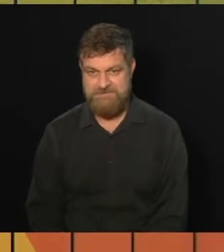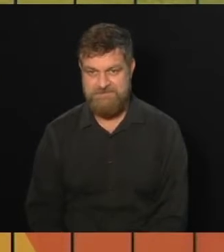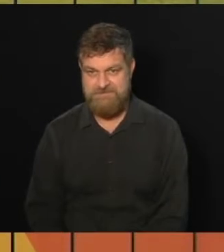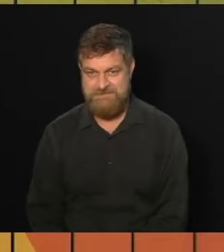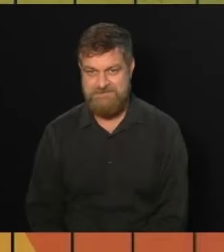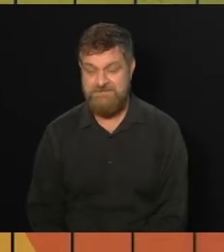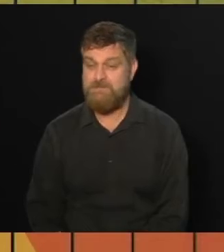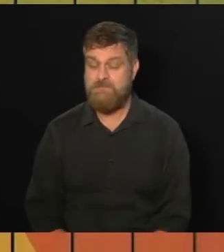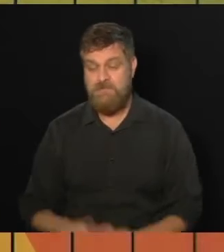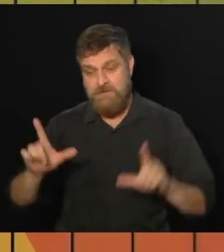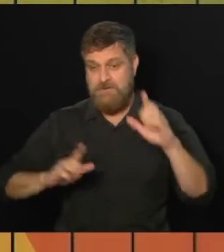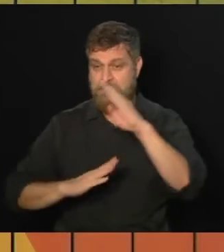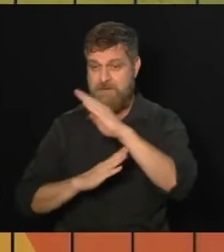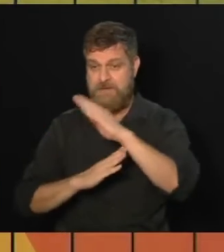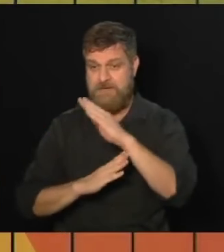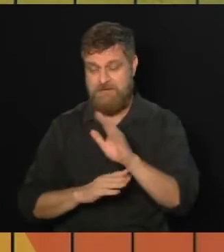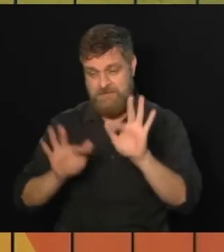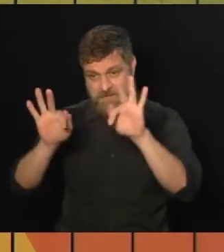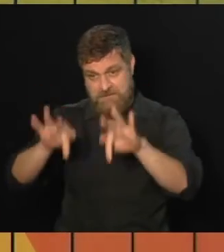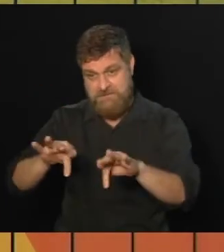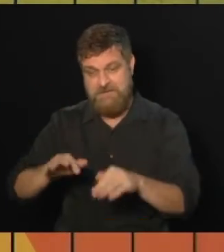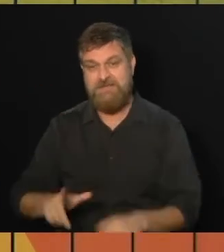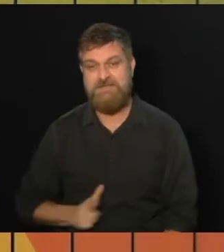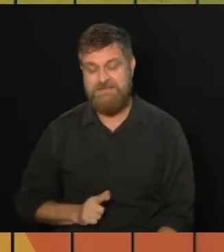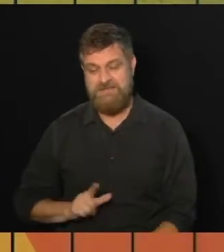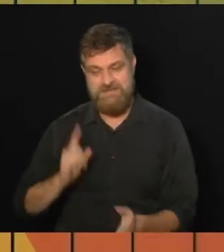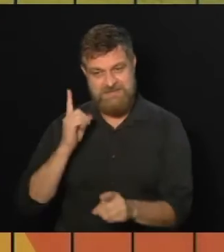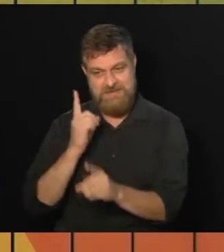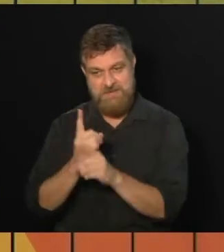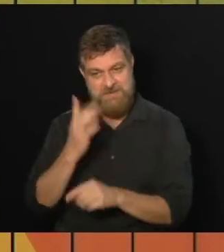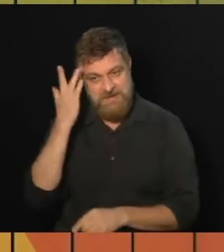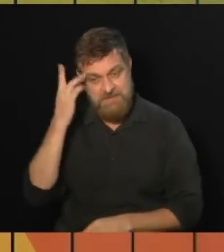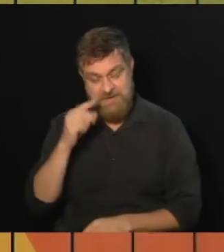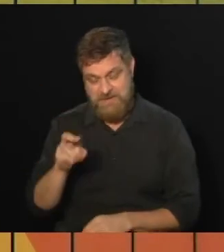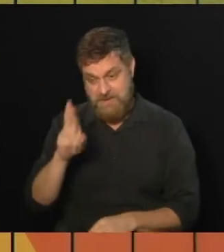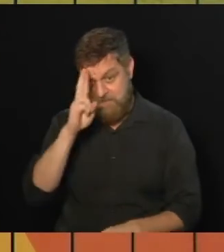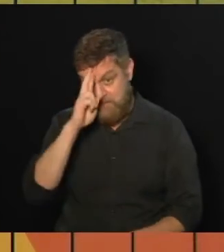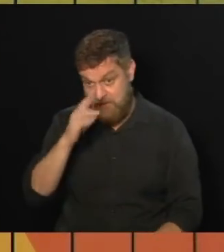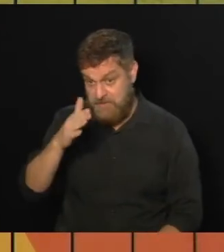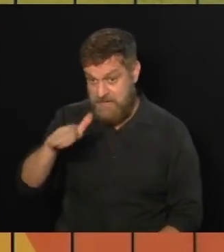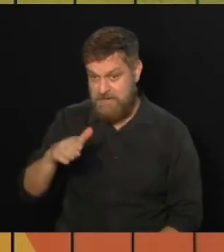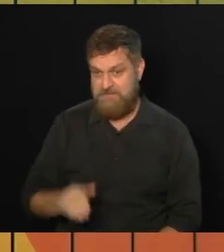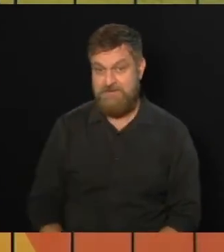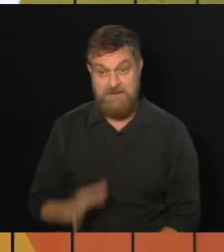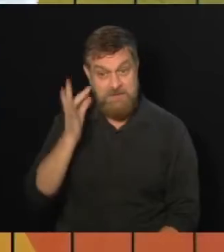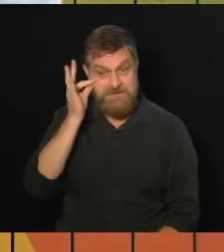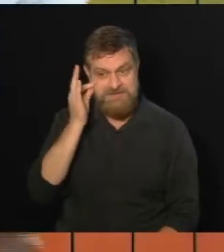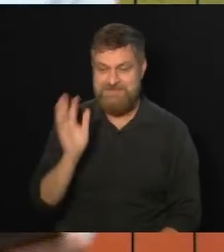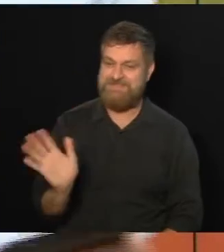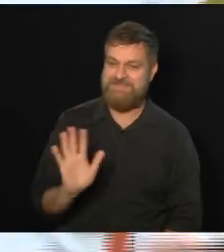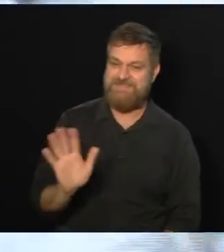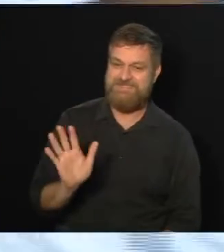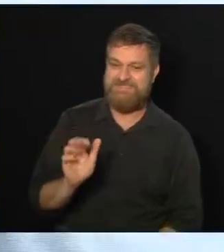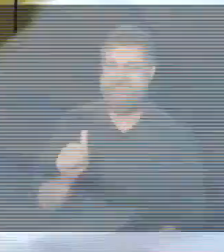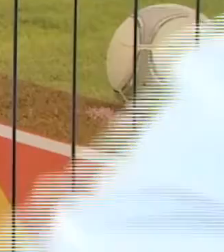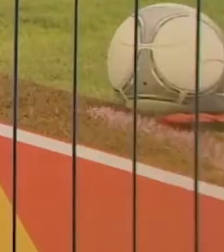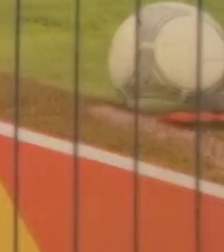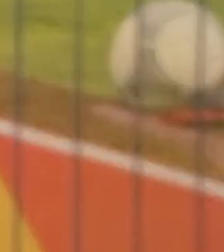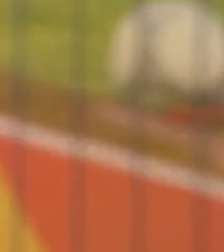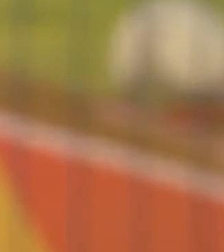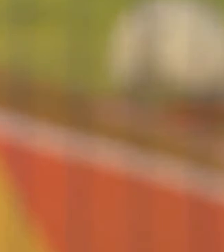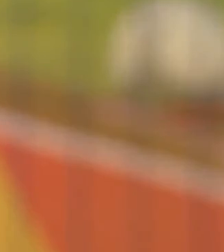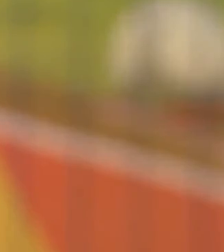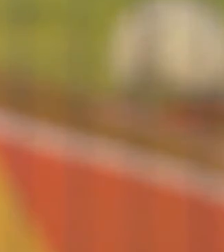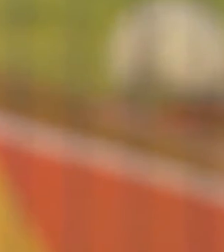contato.fundacal@fjposantagenebra.sp.gov.br. Jornal Câmara Notícia fica por aqui. A gente se vê amanhã, ao meio-dia e meia, ao vivo. Até lá. Tchau, tchau.